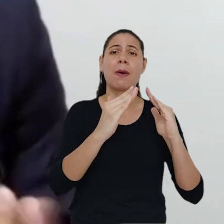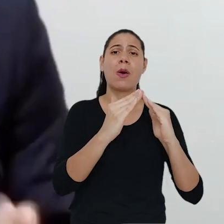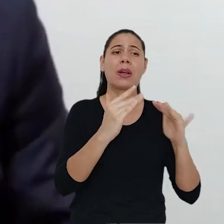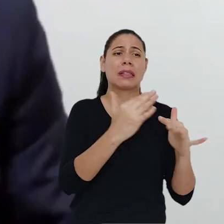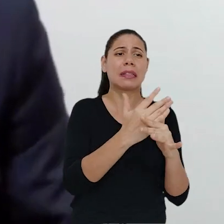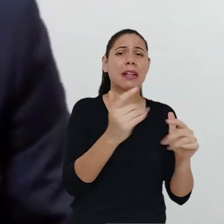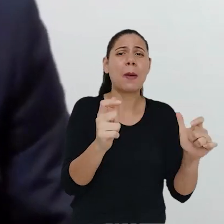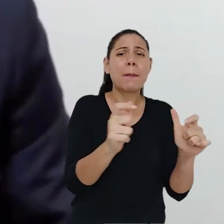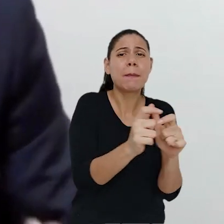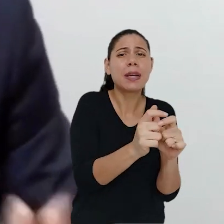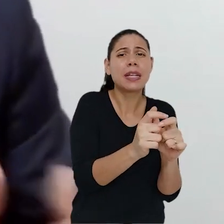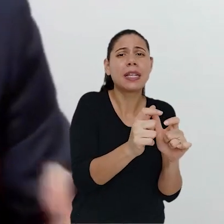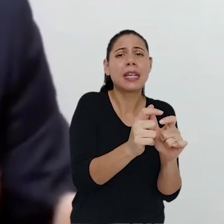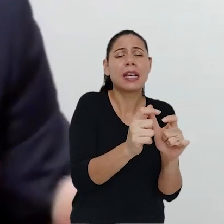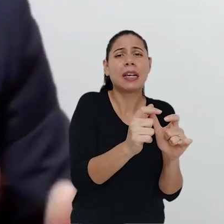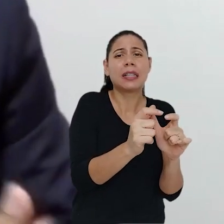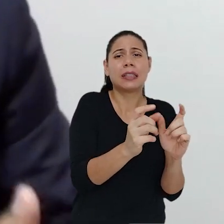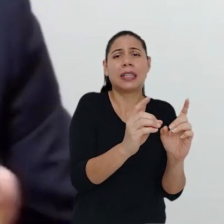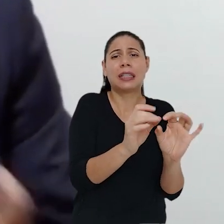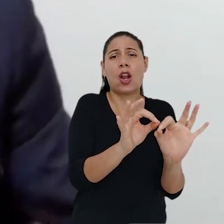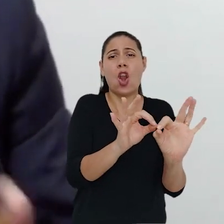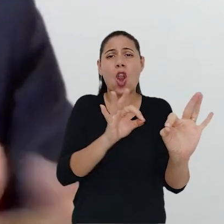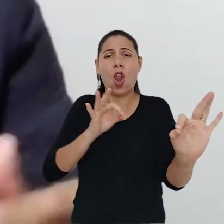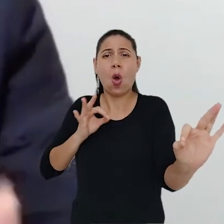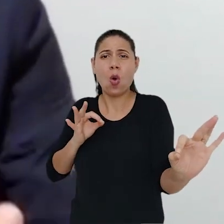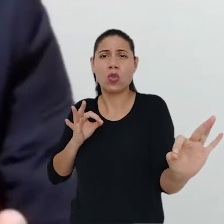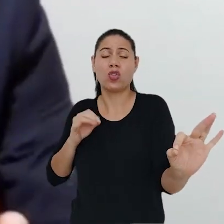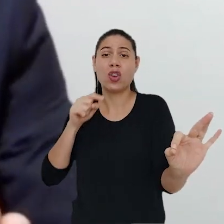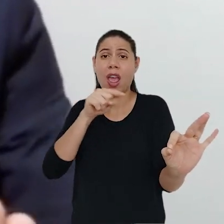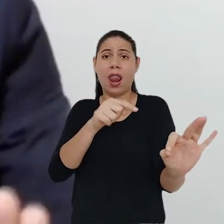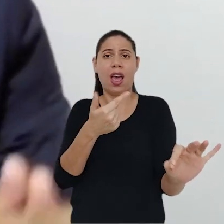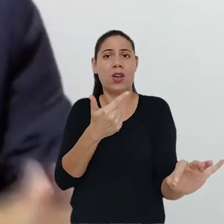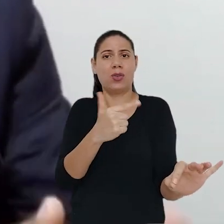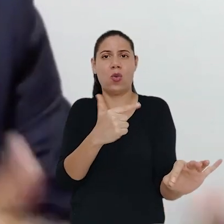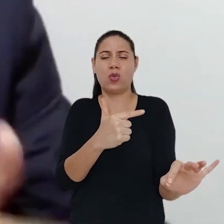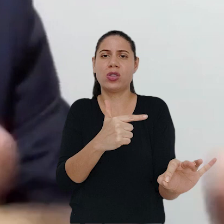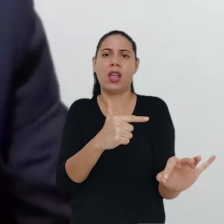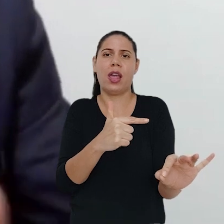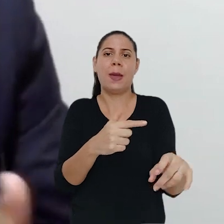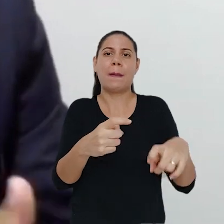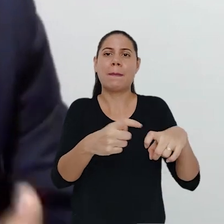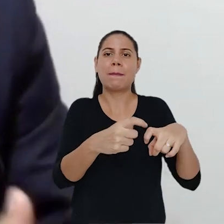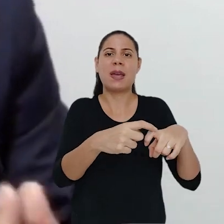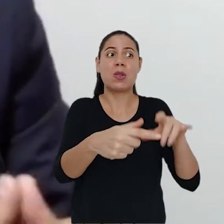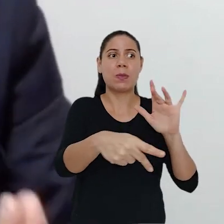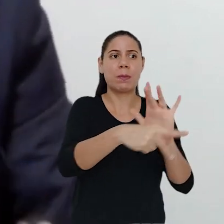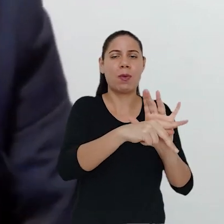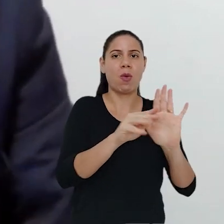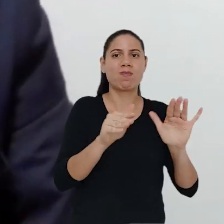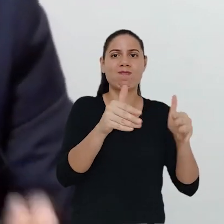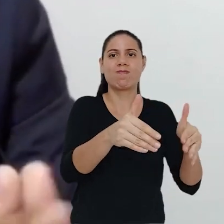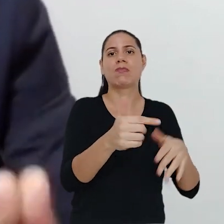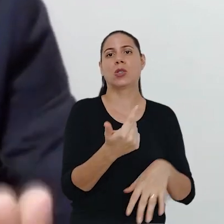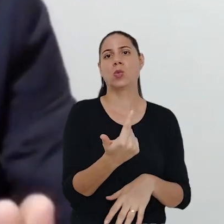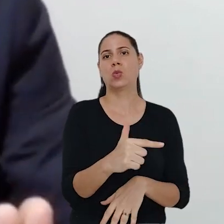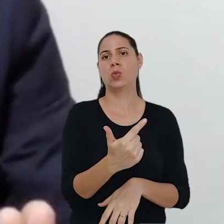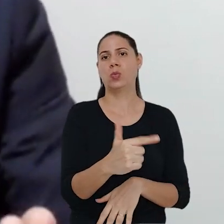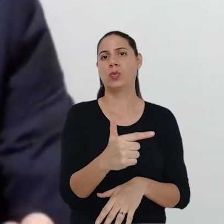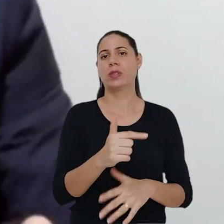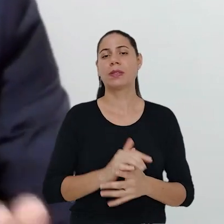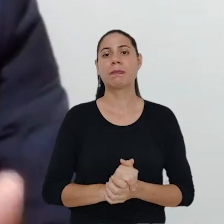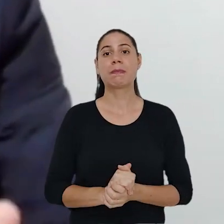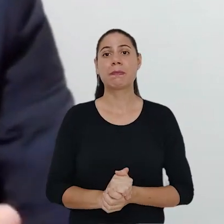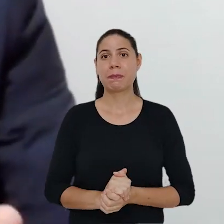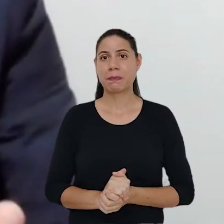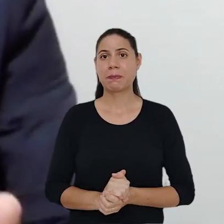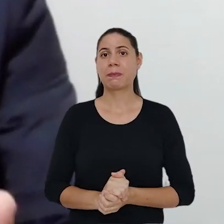e distantes da capital, onde não existe ali um atendimento médico especializado. De forma que